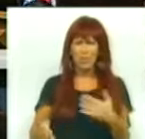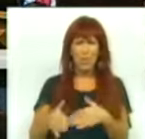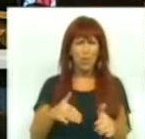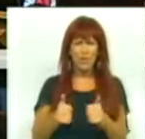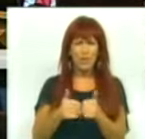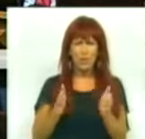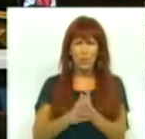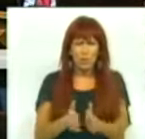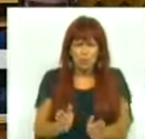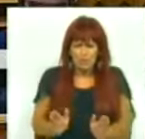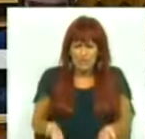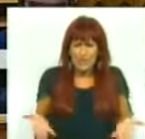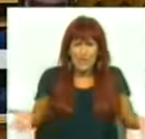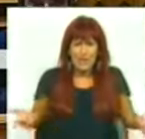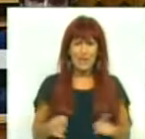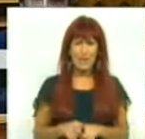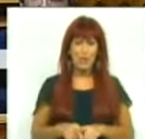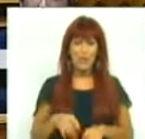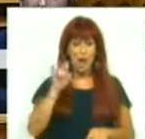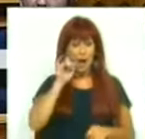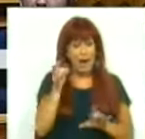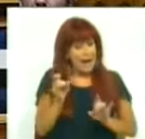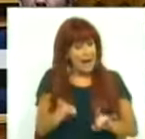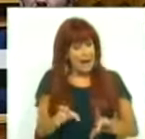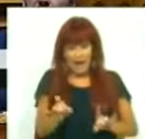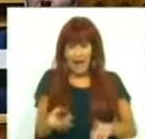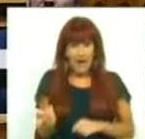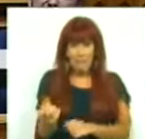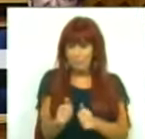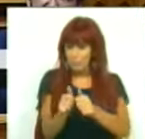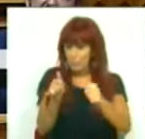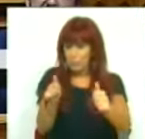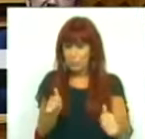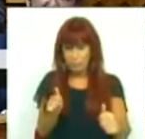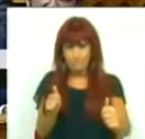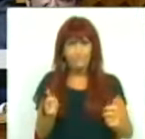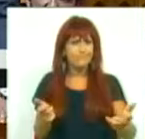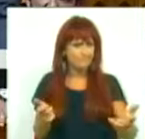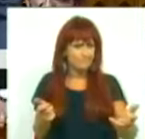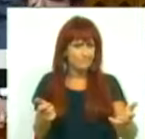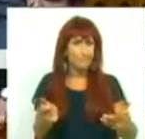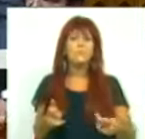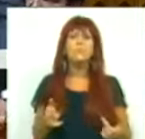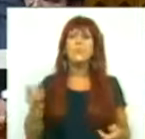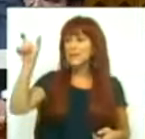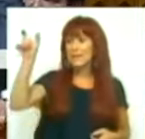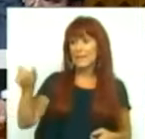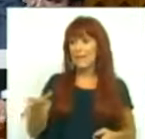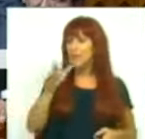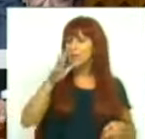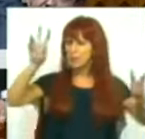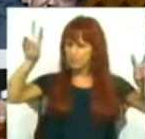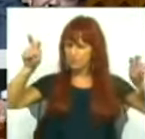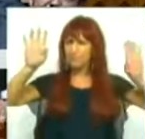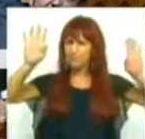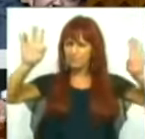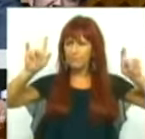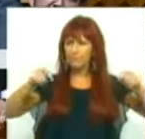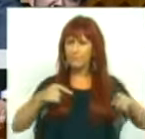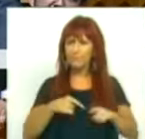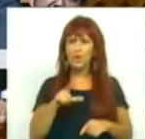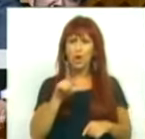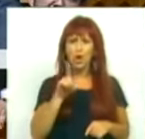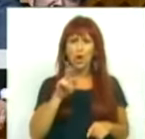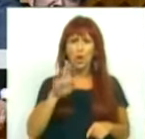feito tudo o que era necessário para prevenir esse afastamento. E ele dizia, e vou passar a citar o Dr.